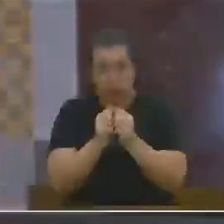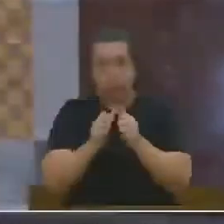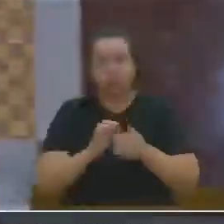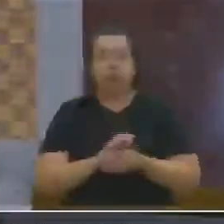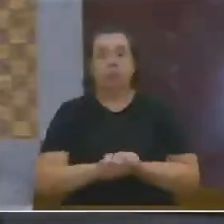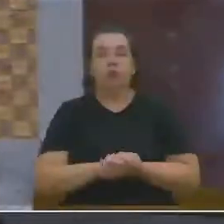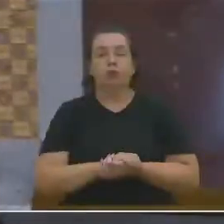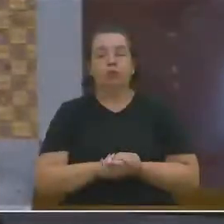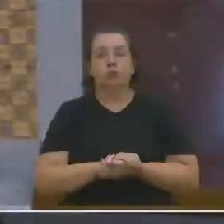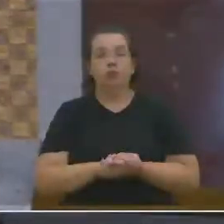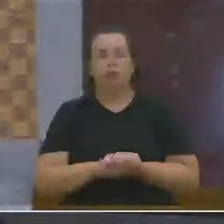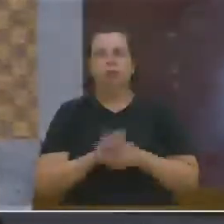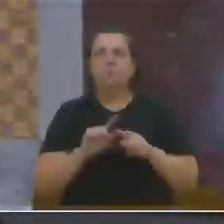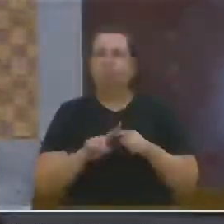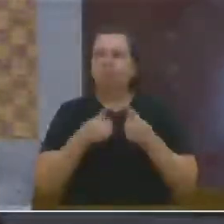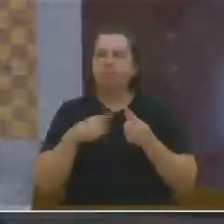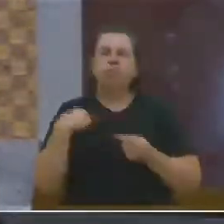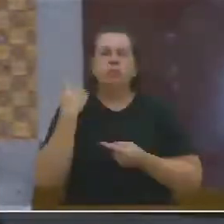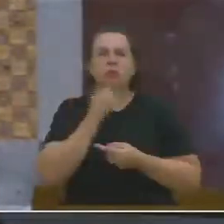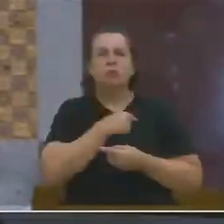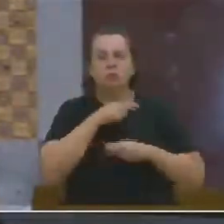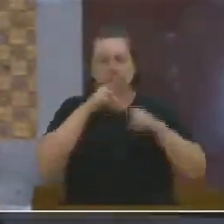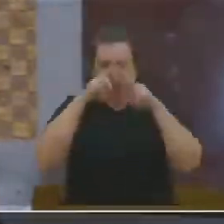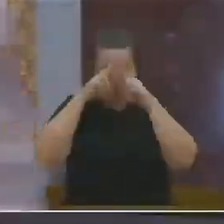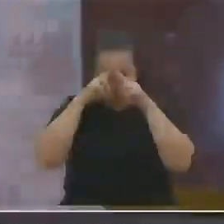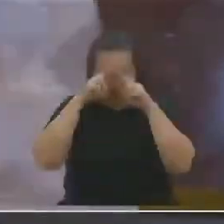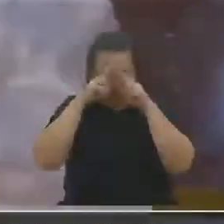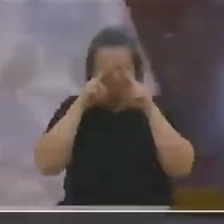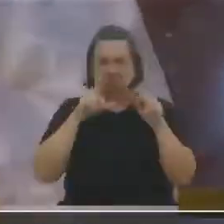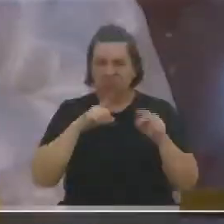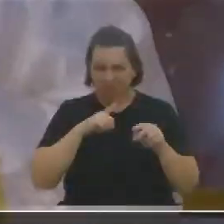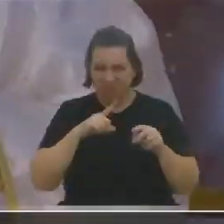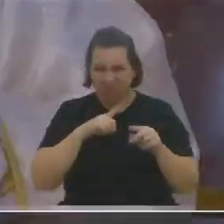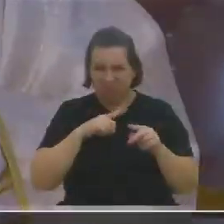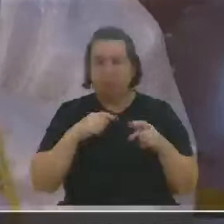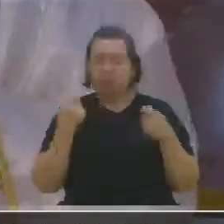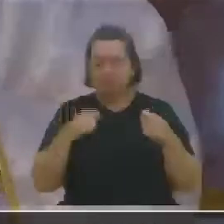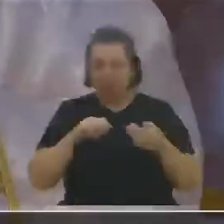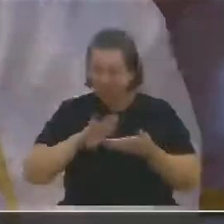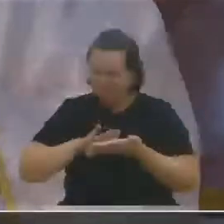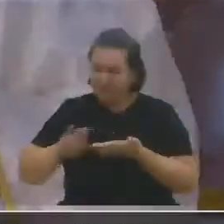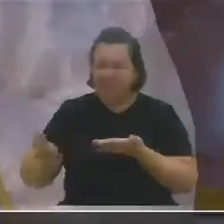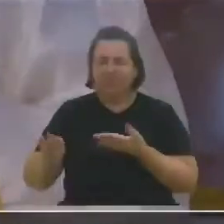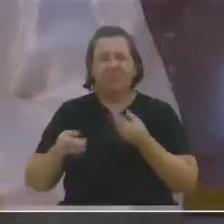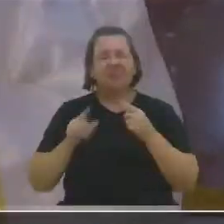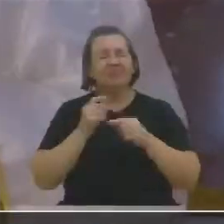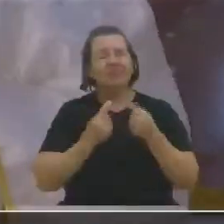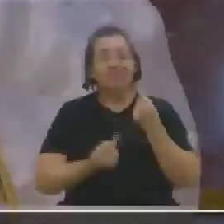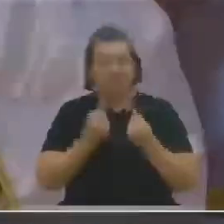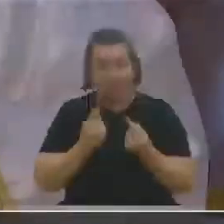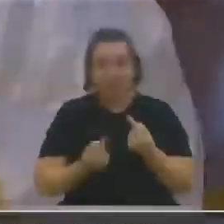quais traumas que precisamos arrancar do nosso